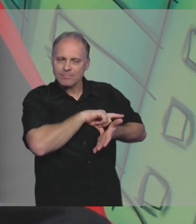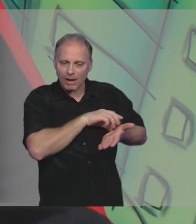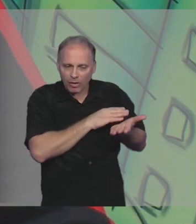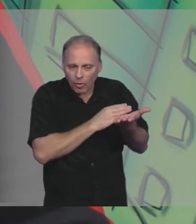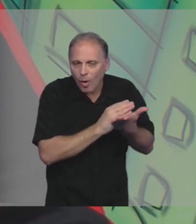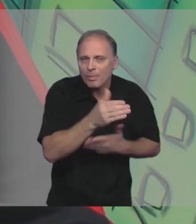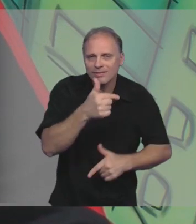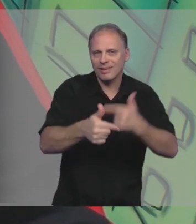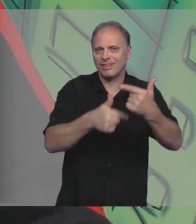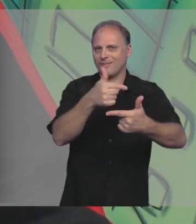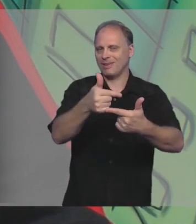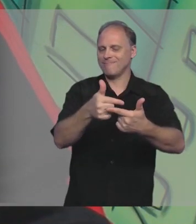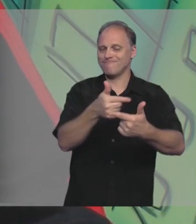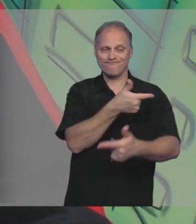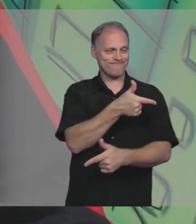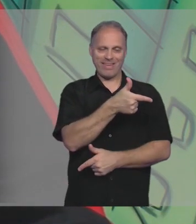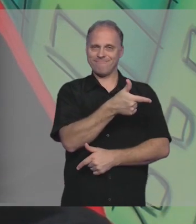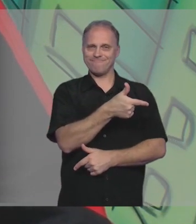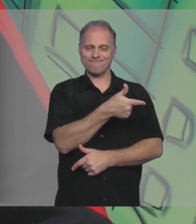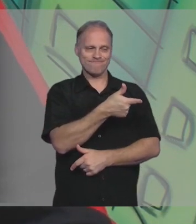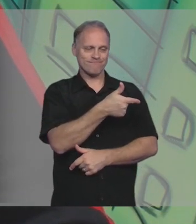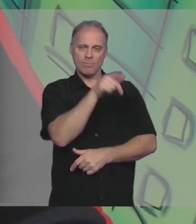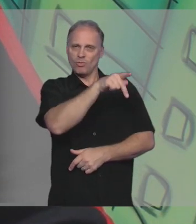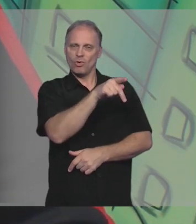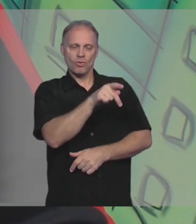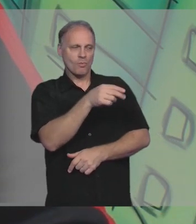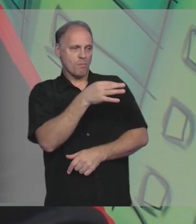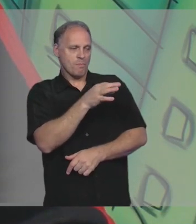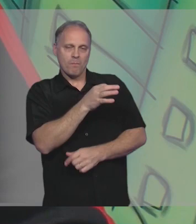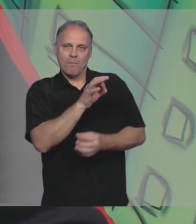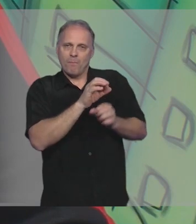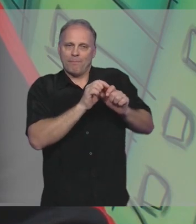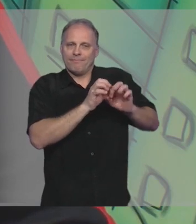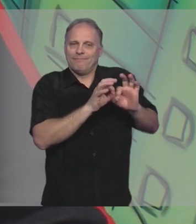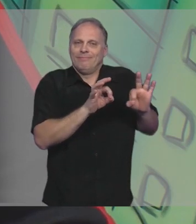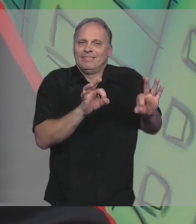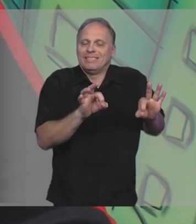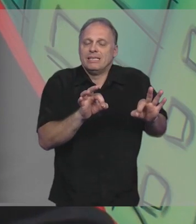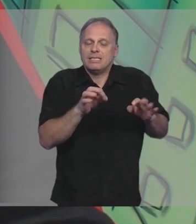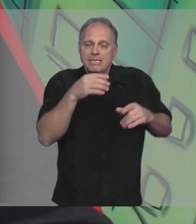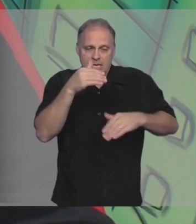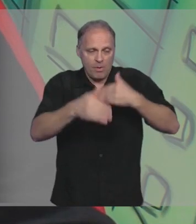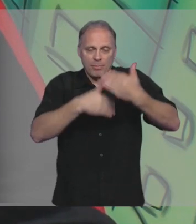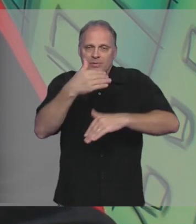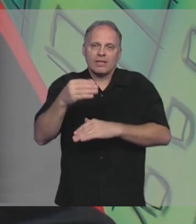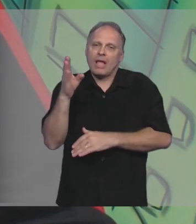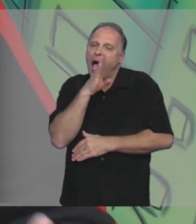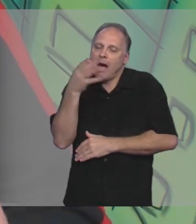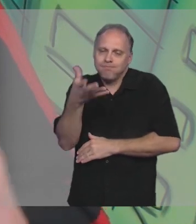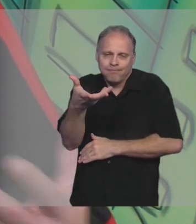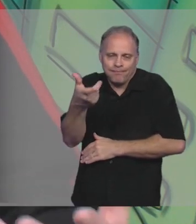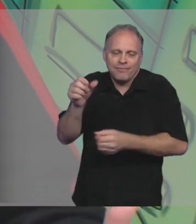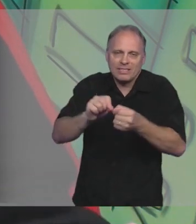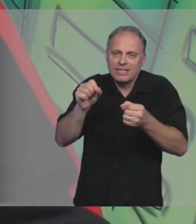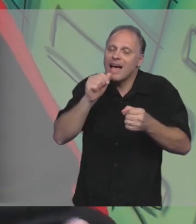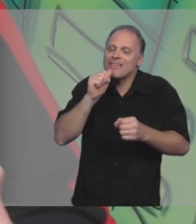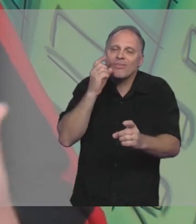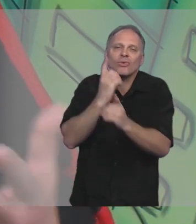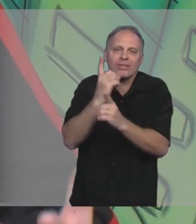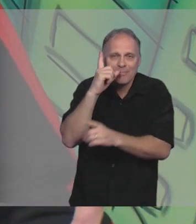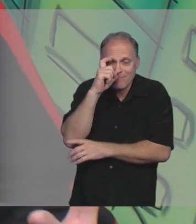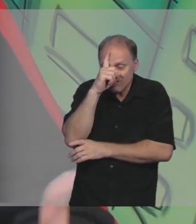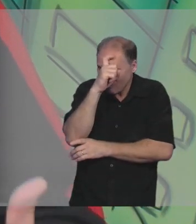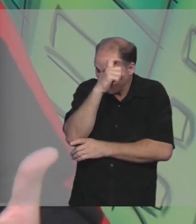prévia. E esse processo também está sendo muito acelerado. Então nós vamos encontrar aqui uma dificuldade